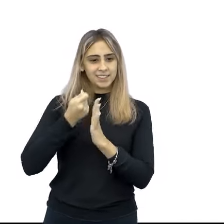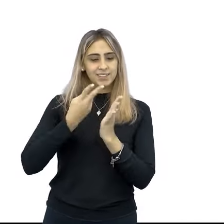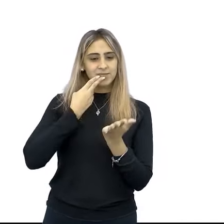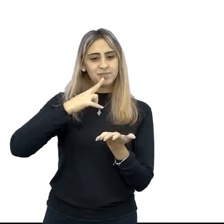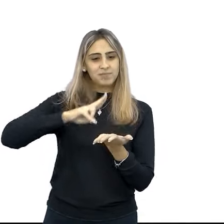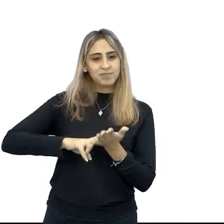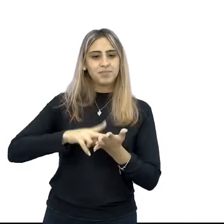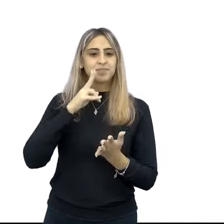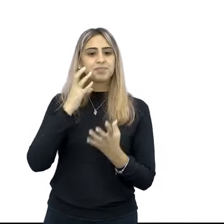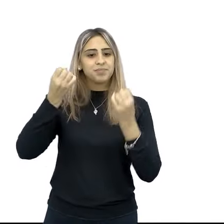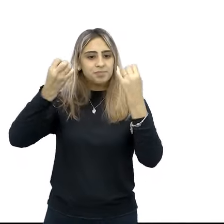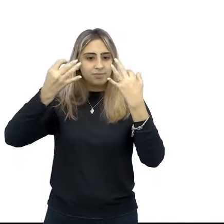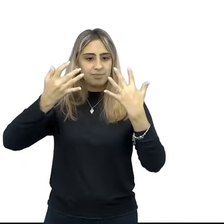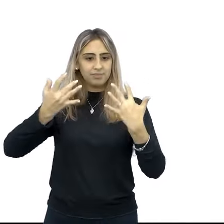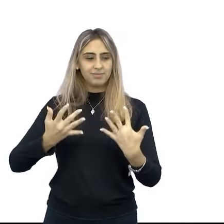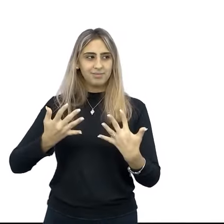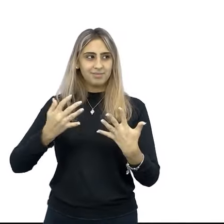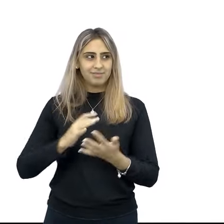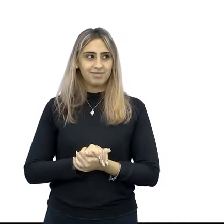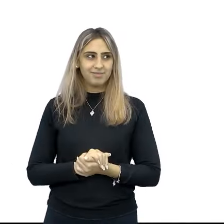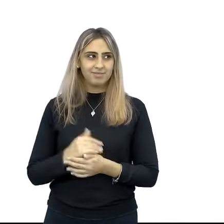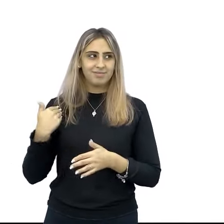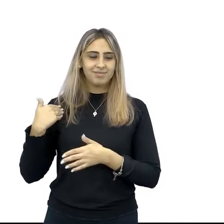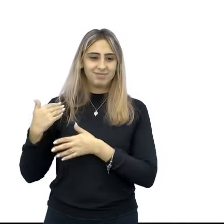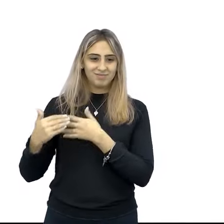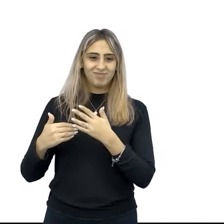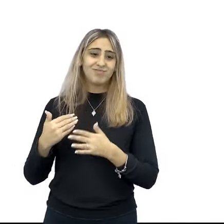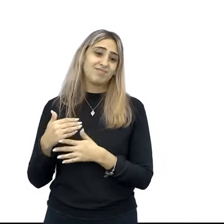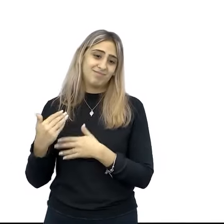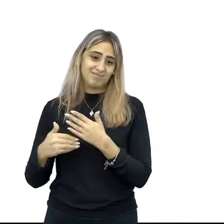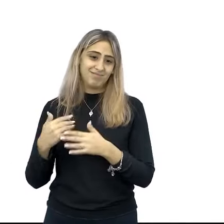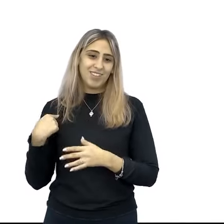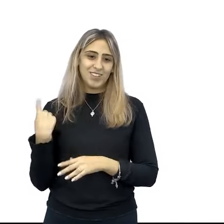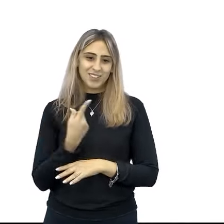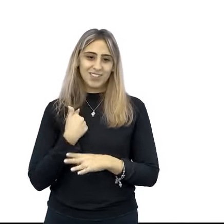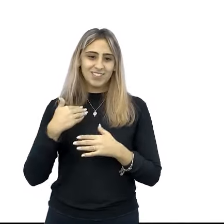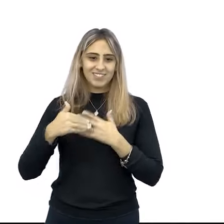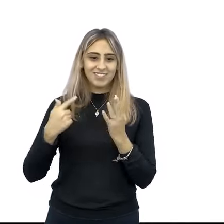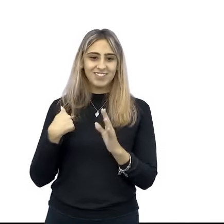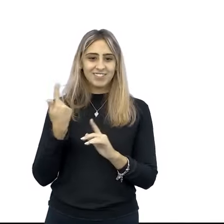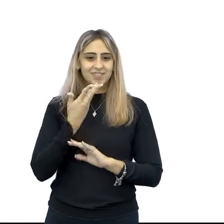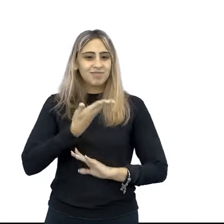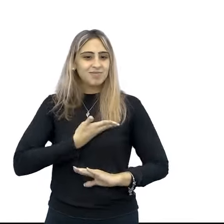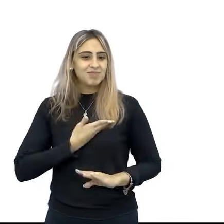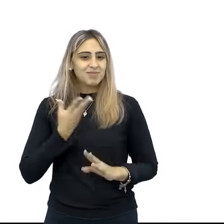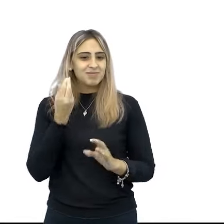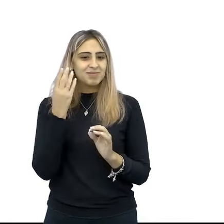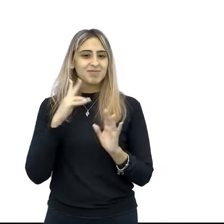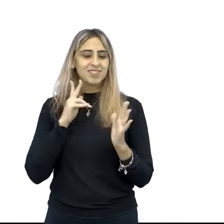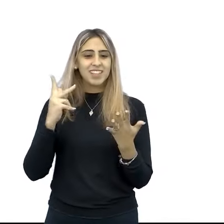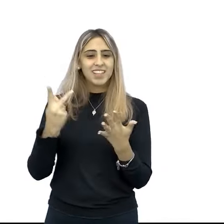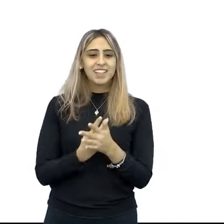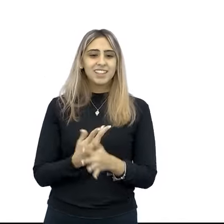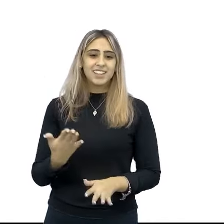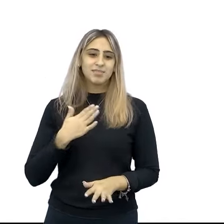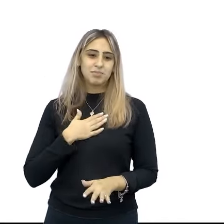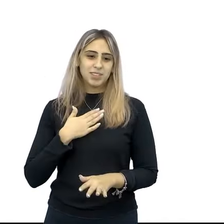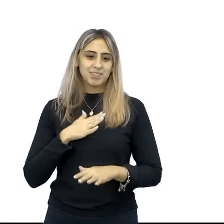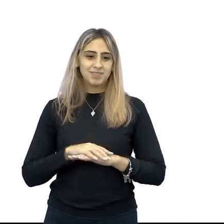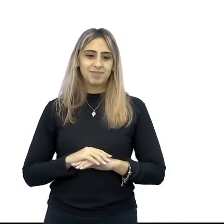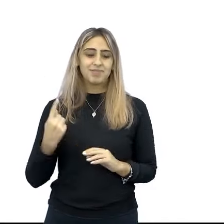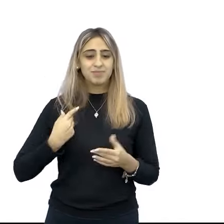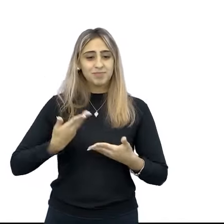carta para explicar que o que aconteceu naqueles tempos em que não éramos amigas foi um grande erro meu.